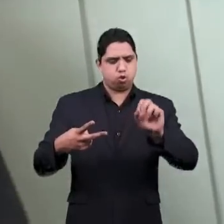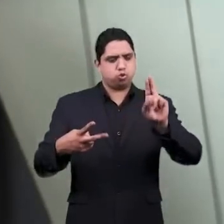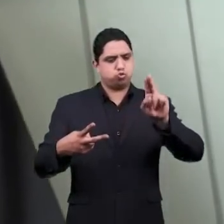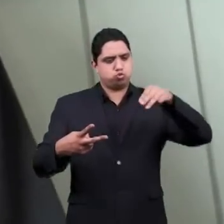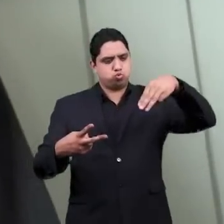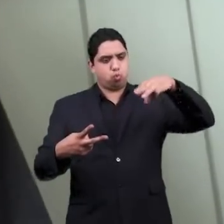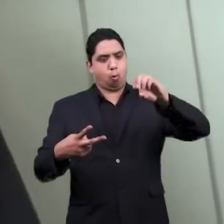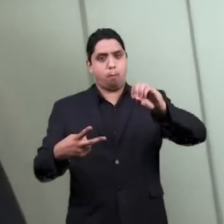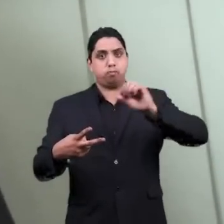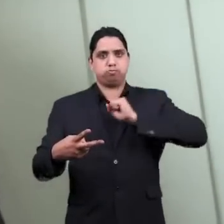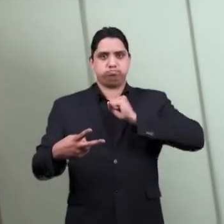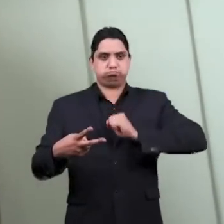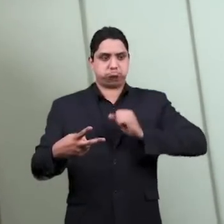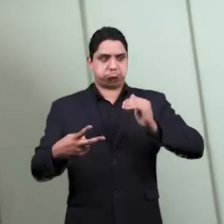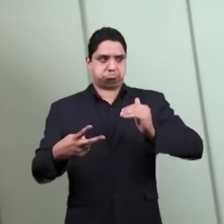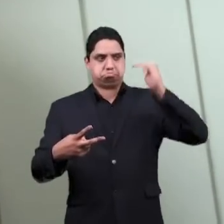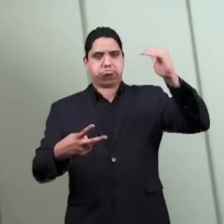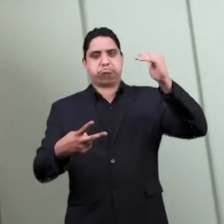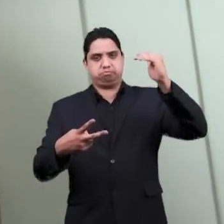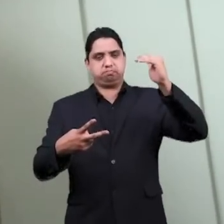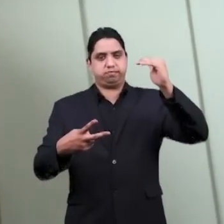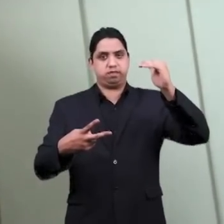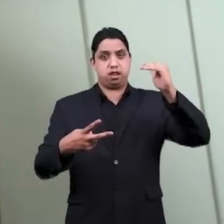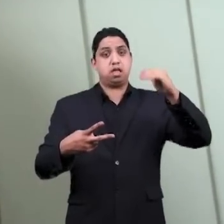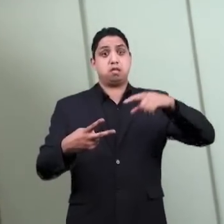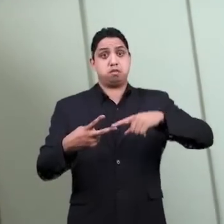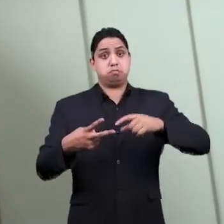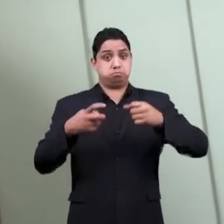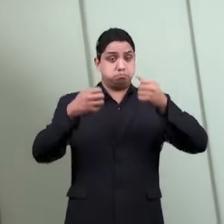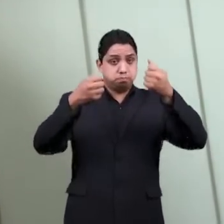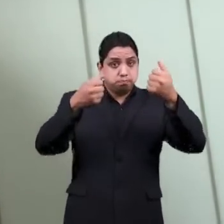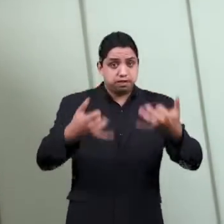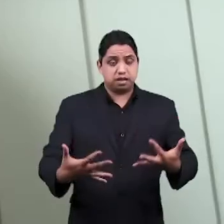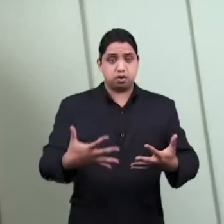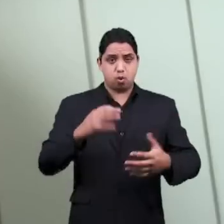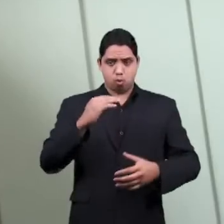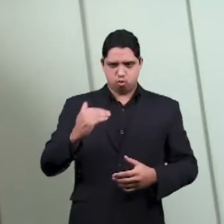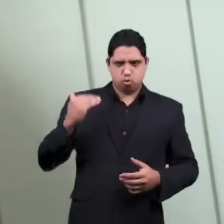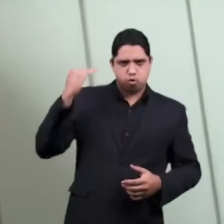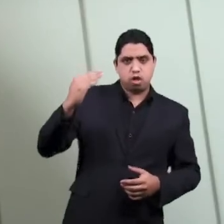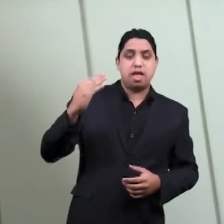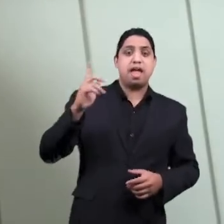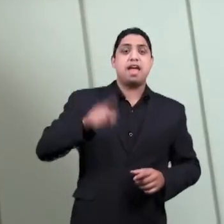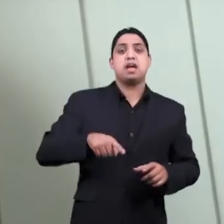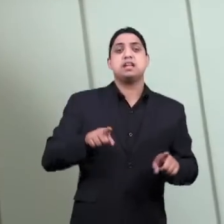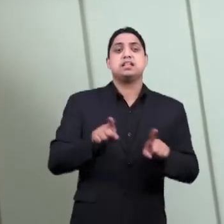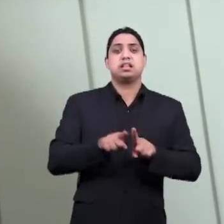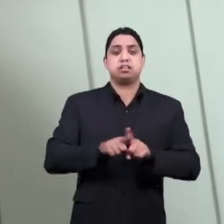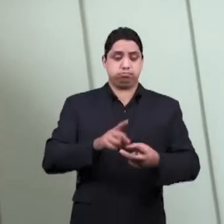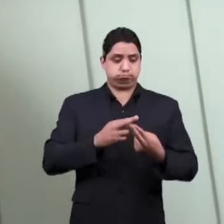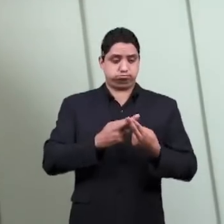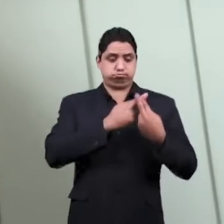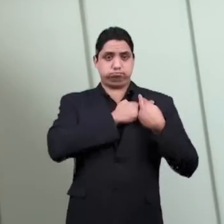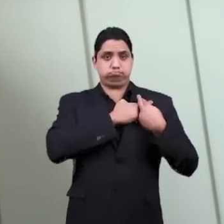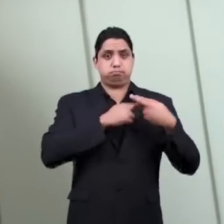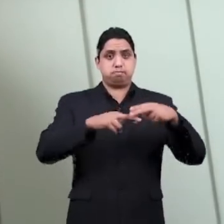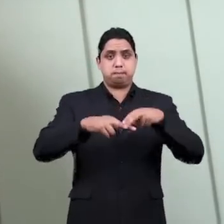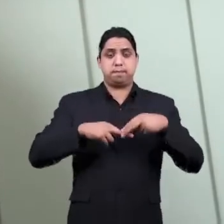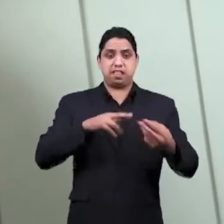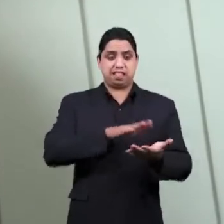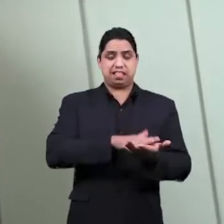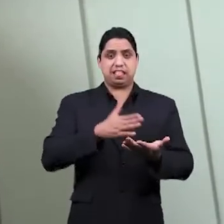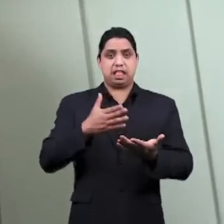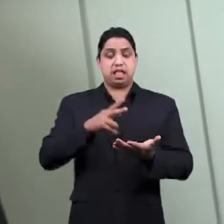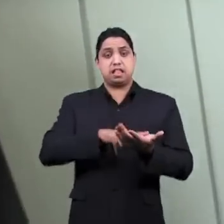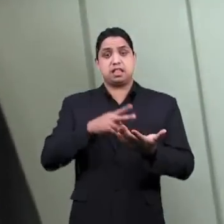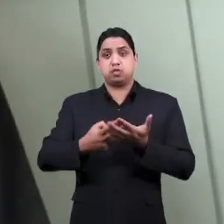sacerdote. E nessa função até especificando que o sumo sacerdote era também responsável pela